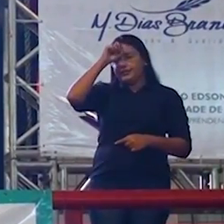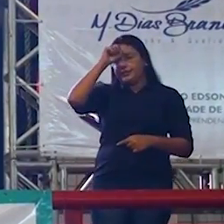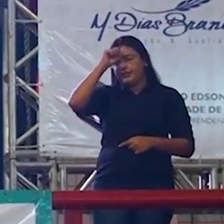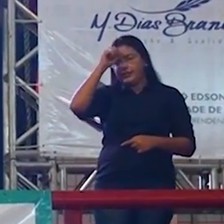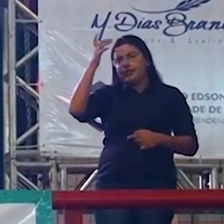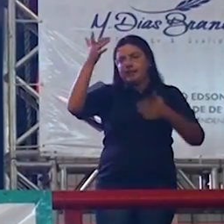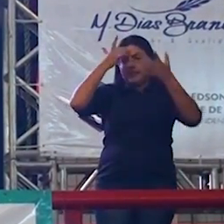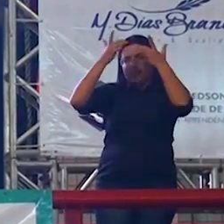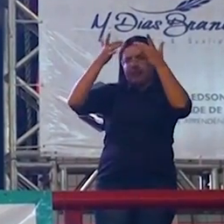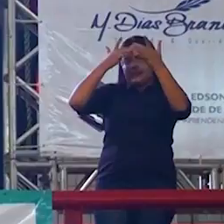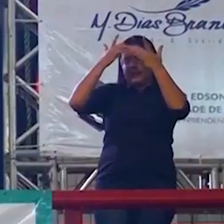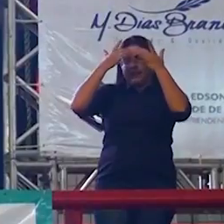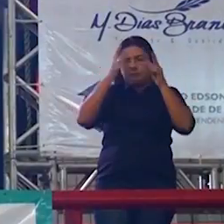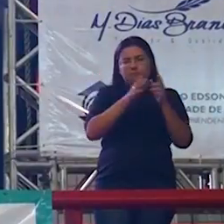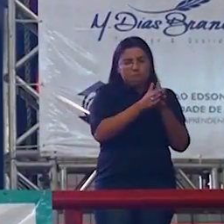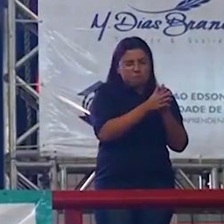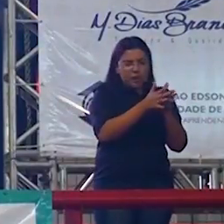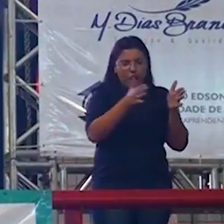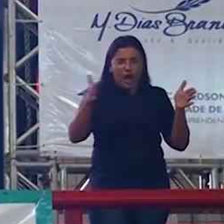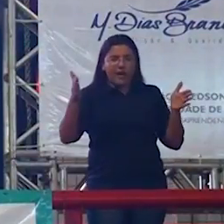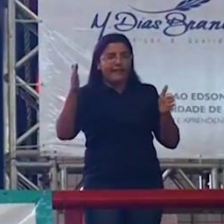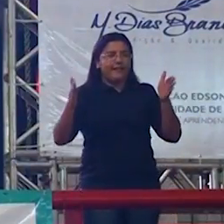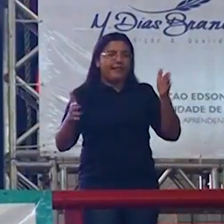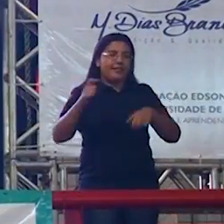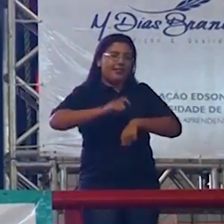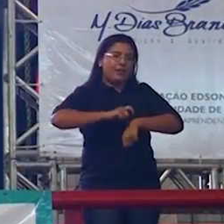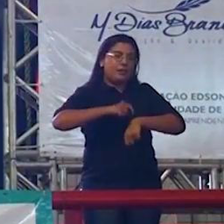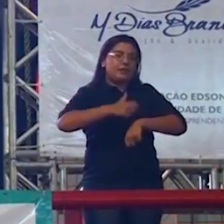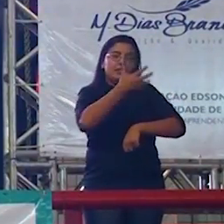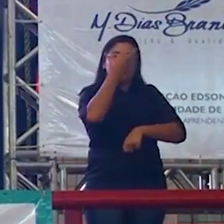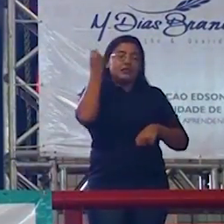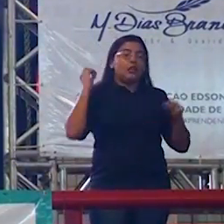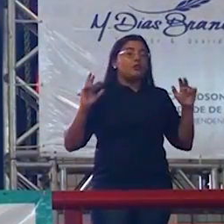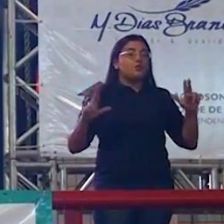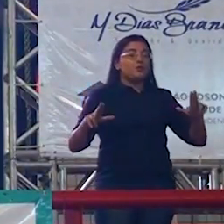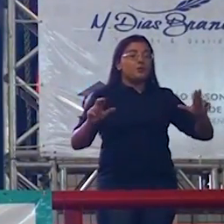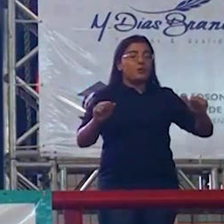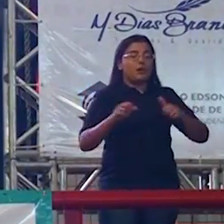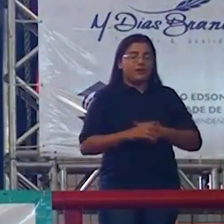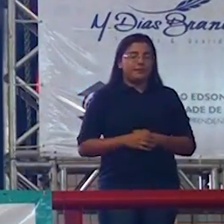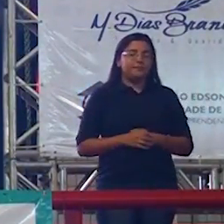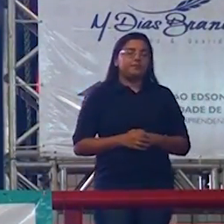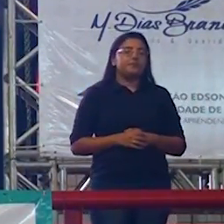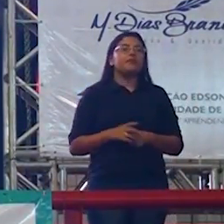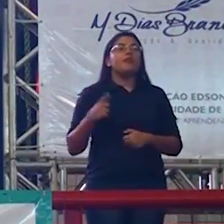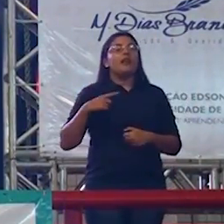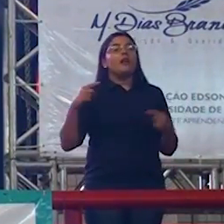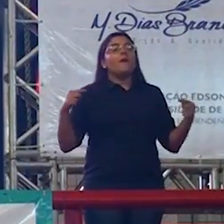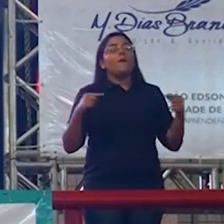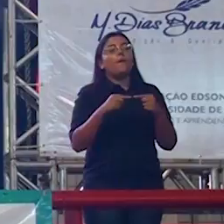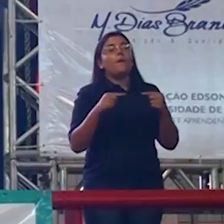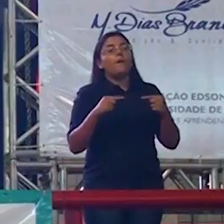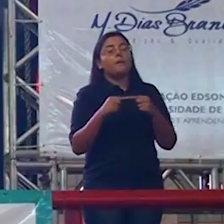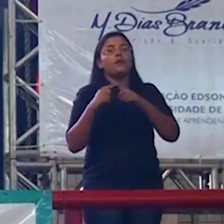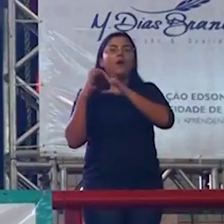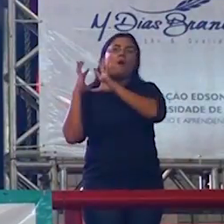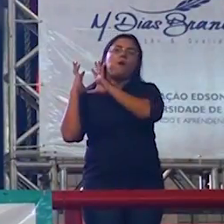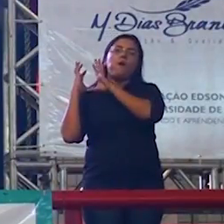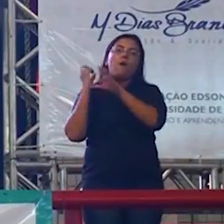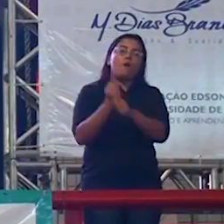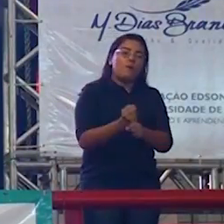informação está na memória de longo prazo. Você não esquece mais. Nós vamos ver que tem a ver com